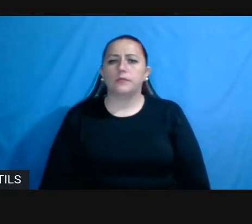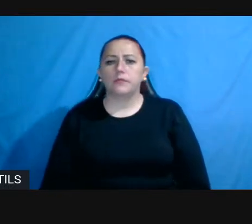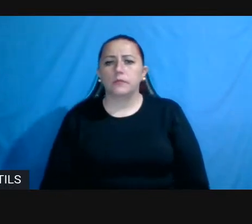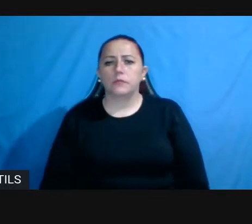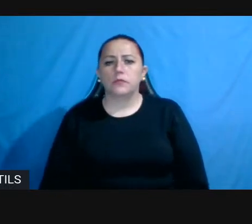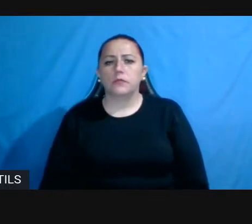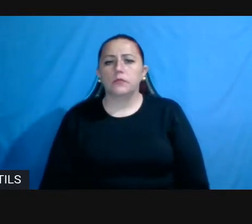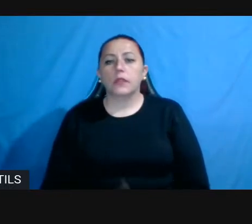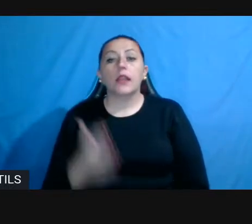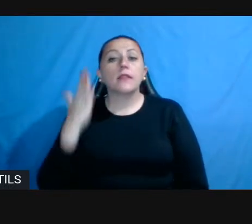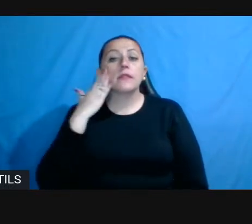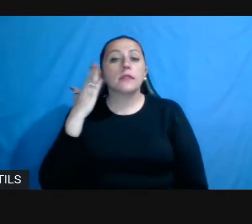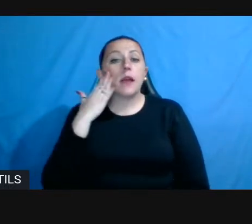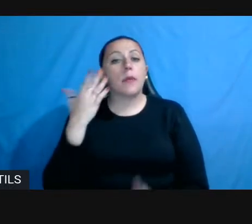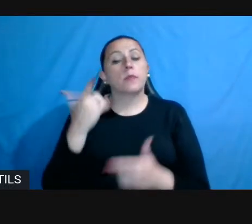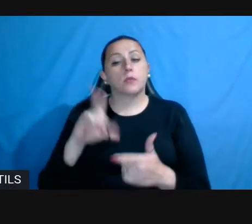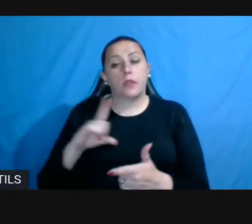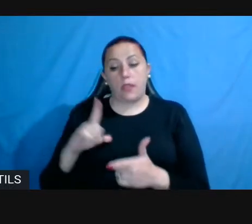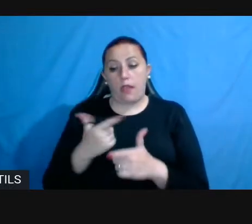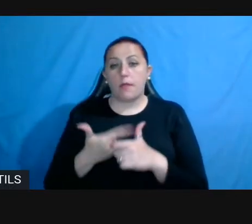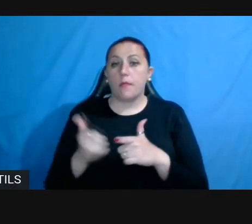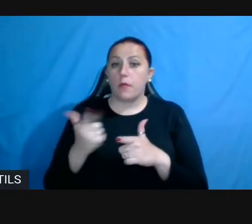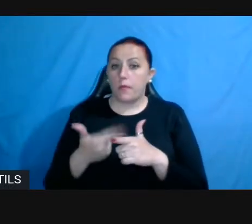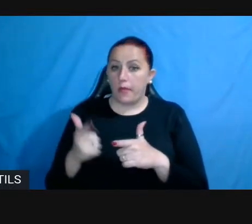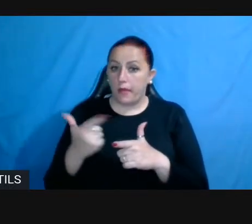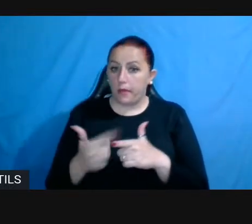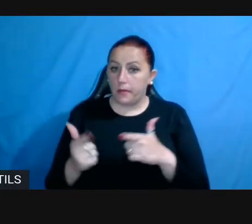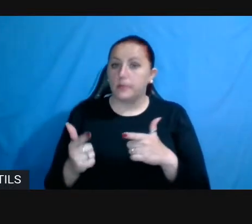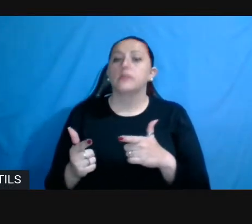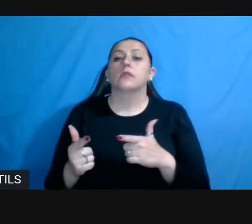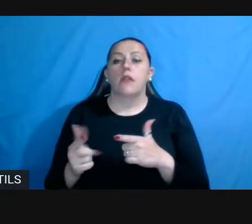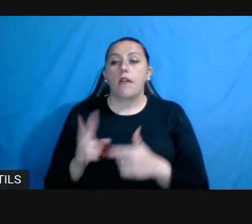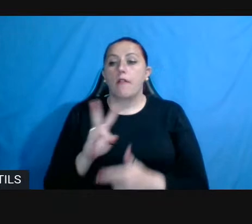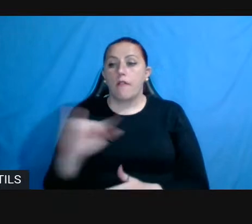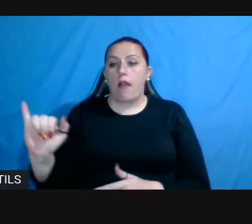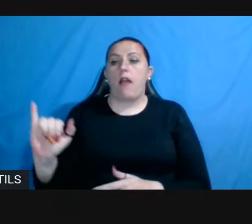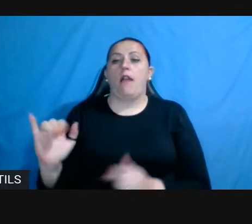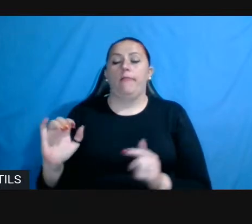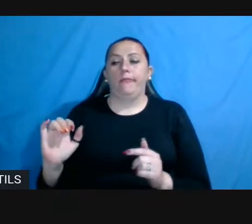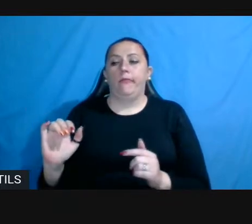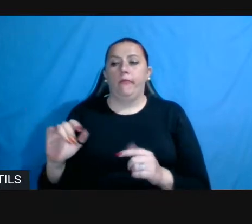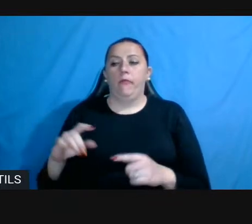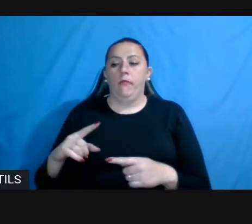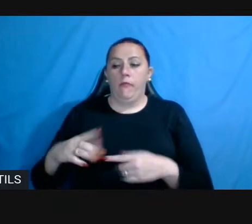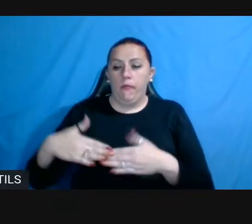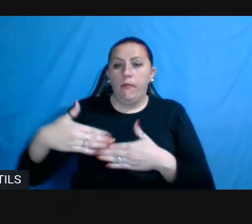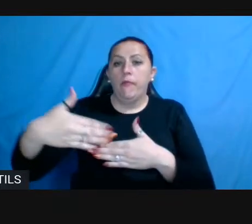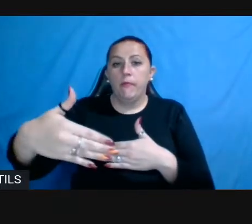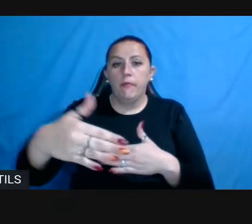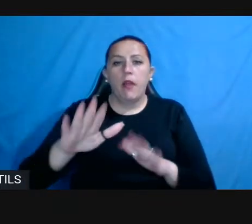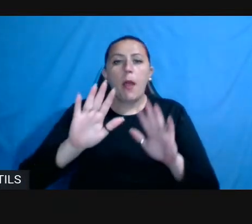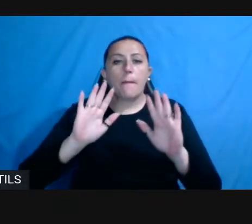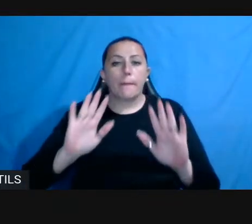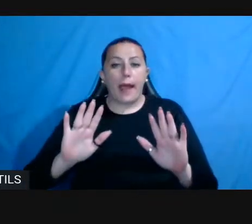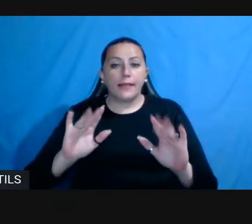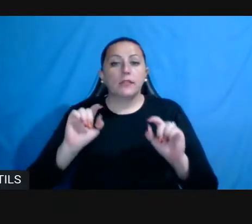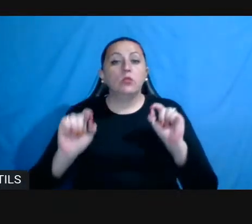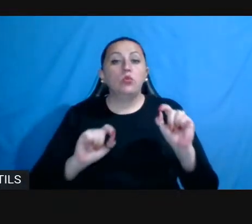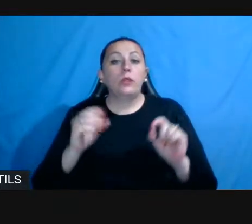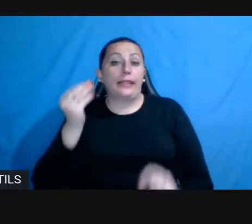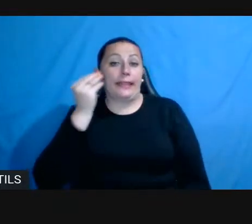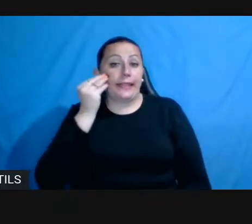sabemos dos problemas que iremos enfrentar, mas estamos